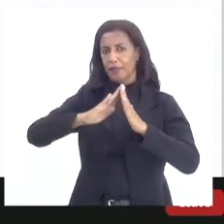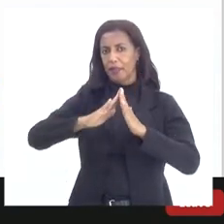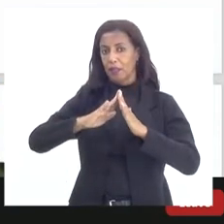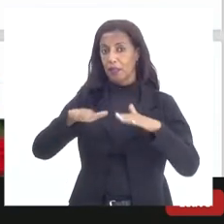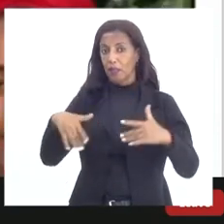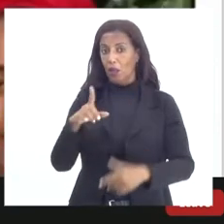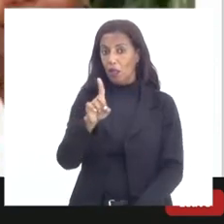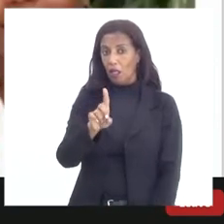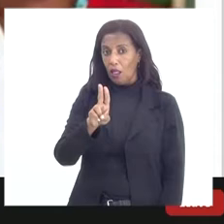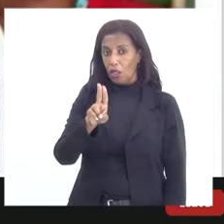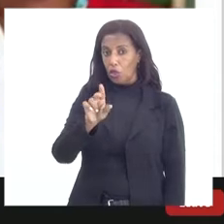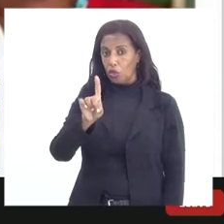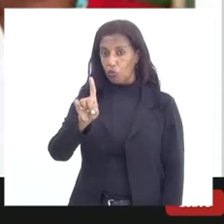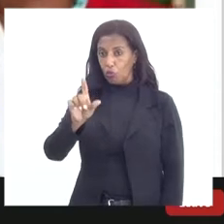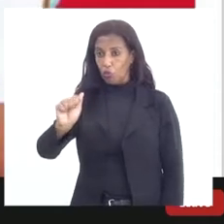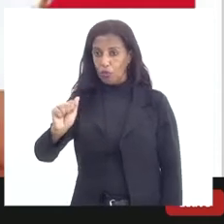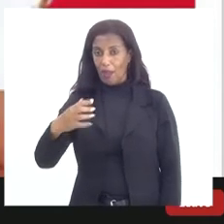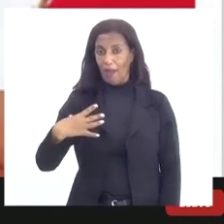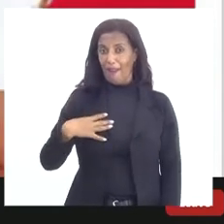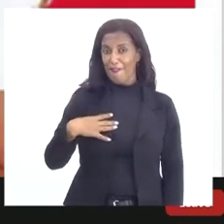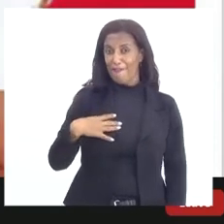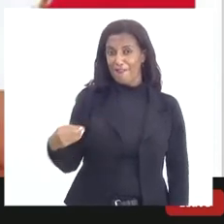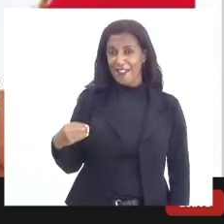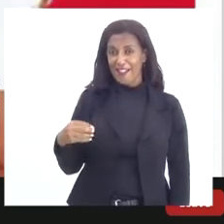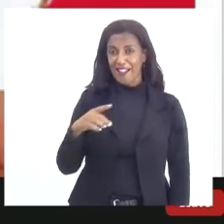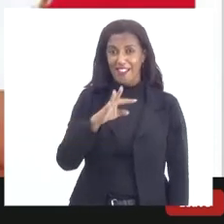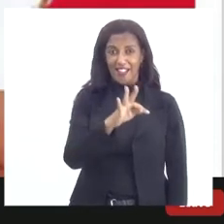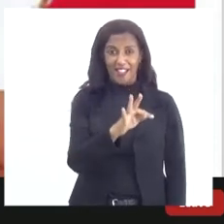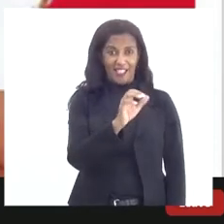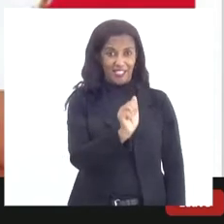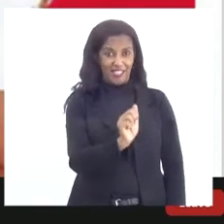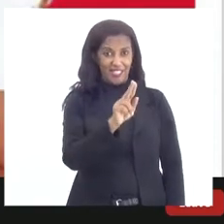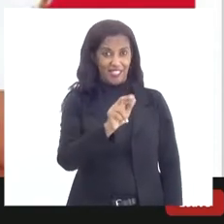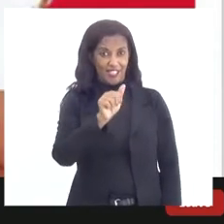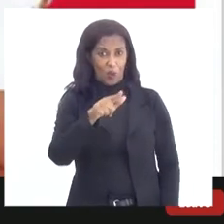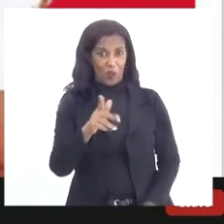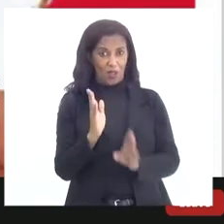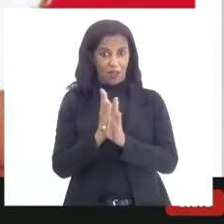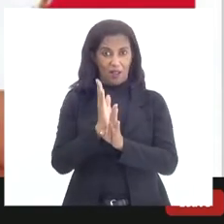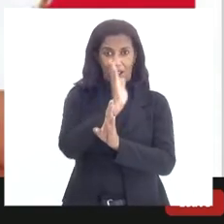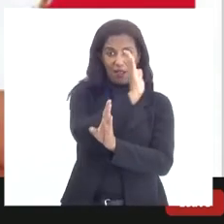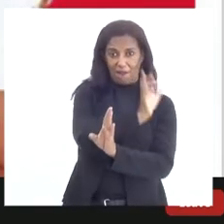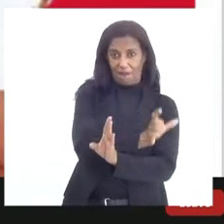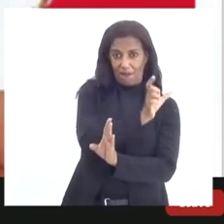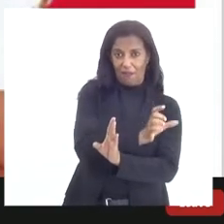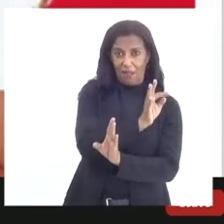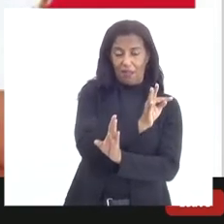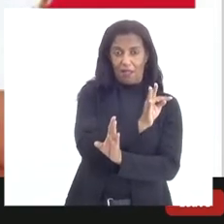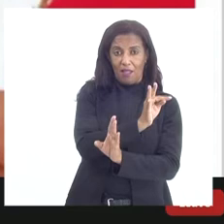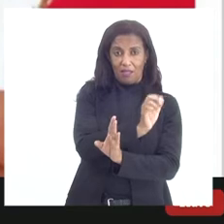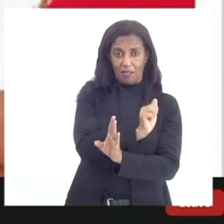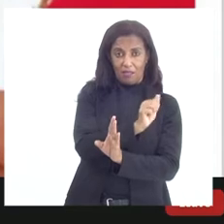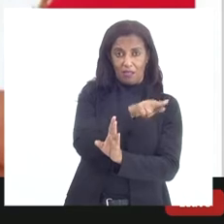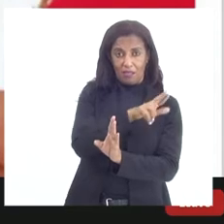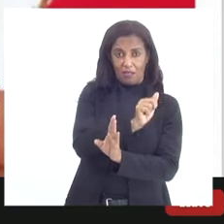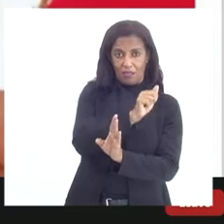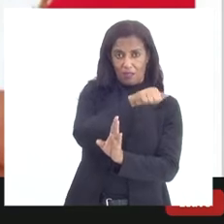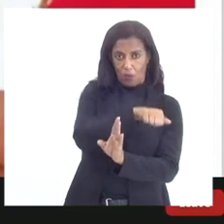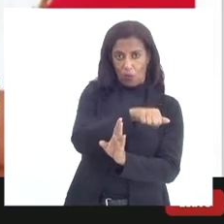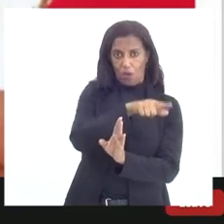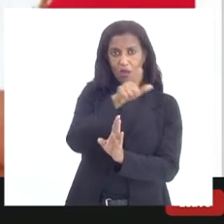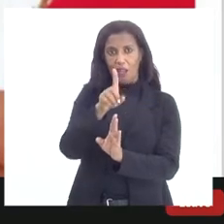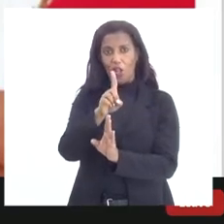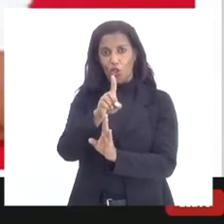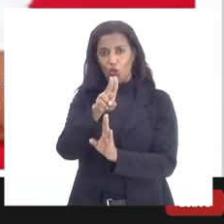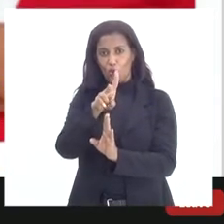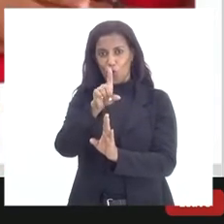é filha da Tawana, né? Então, aqui, do meu lado esquerdo, pelo menos, aparece a Tawana, depois a Duda, a Tawana de novo.